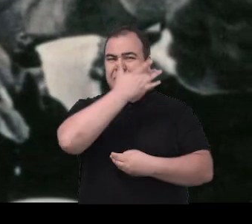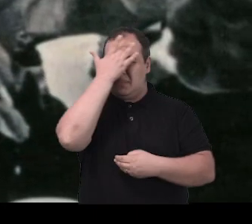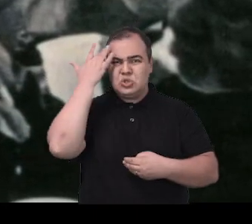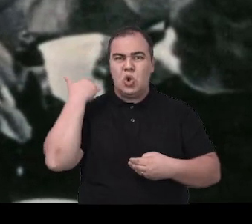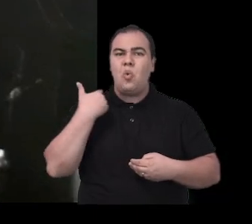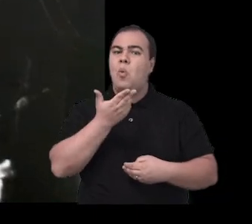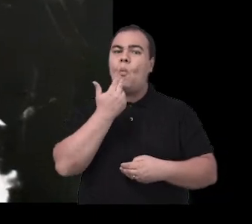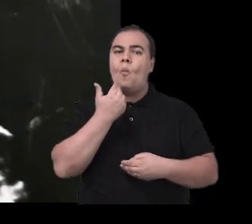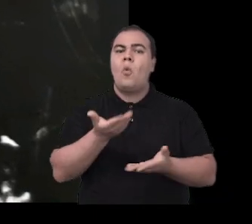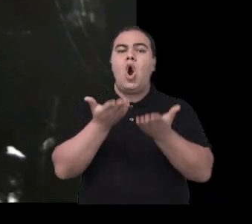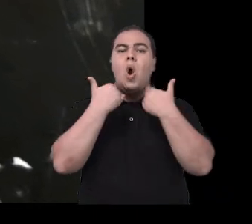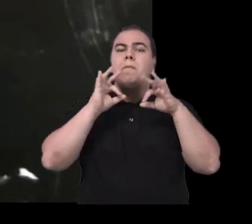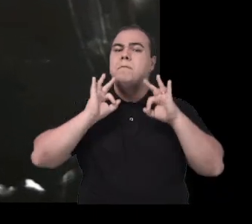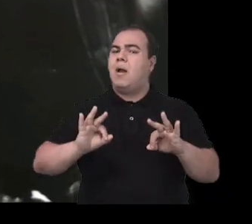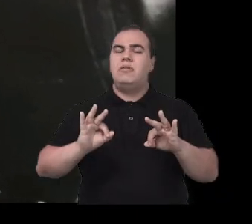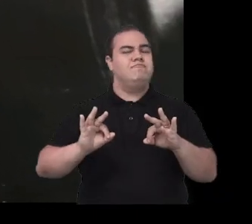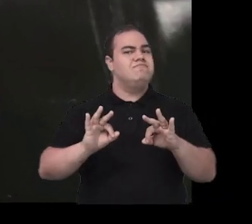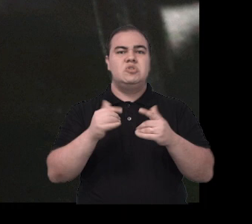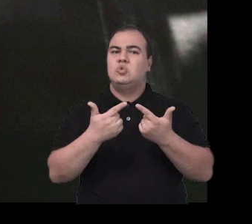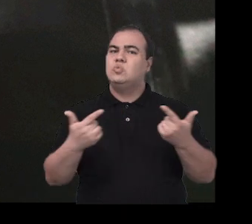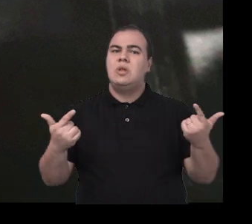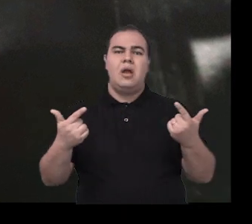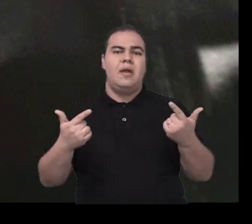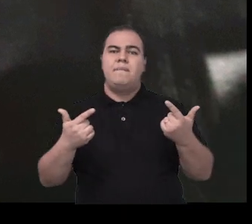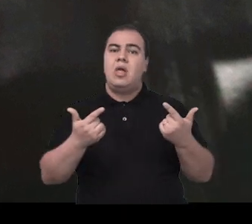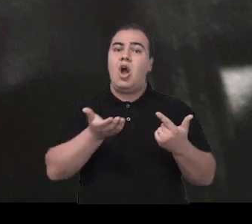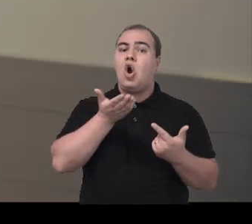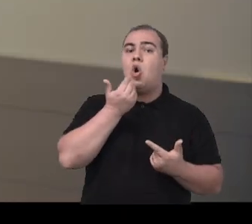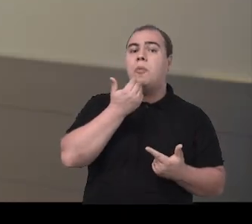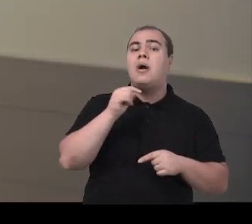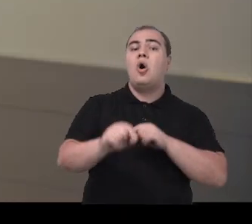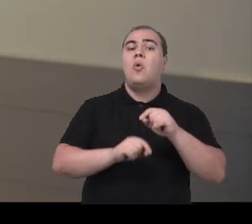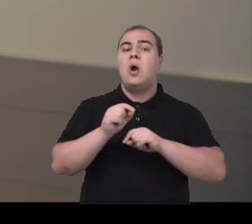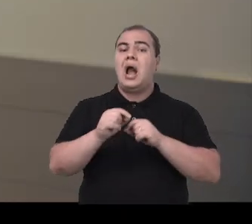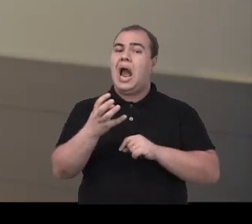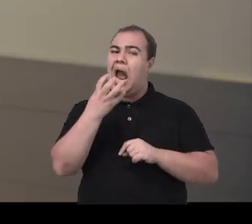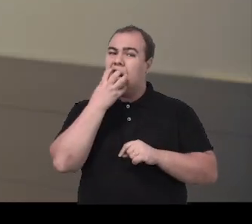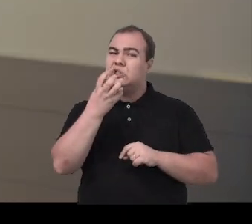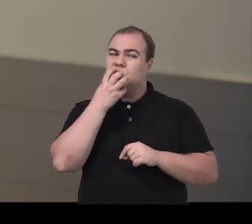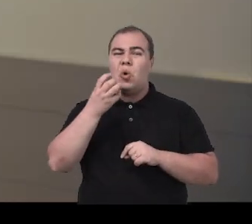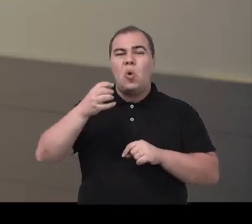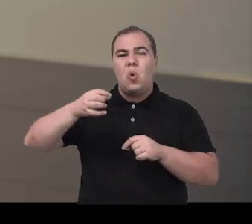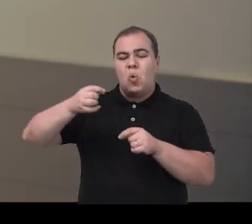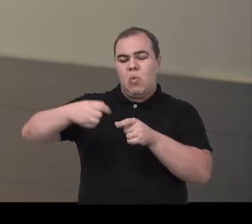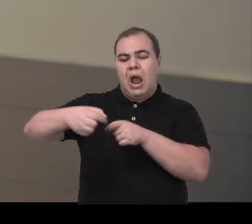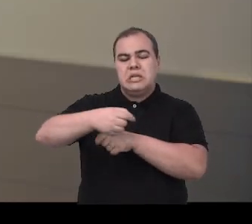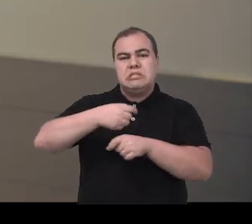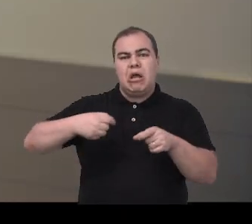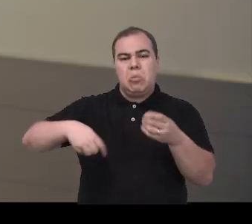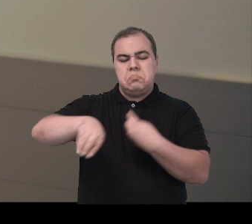assim, desnutridas. A gente imagina que a alimentação era uma ração, né, que era um